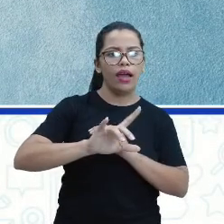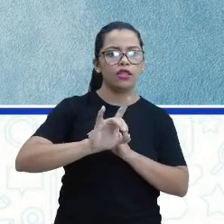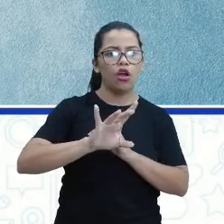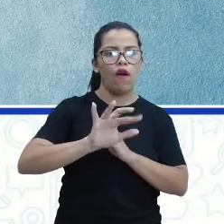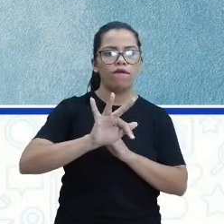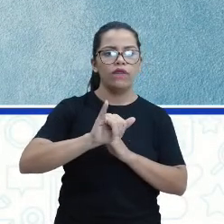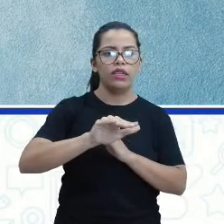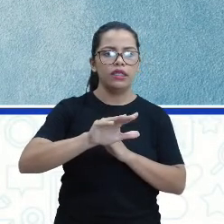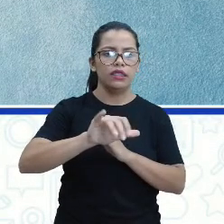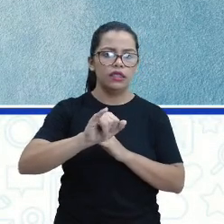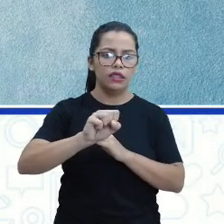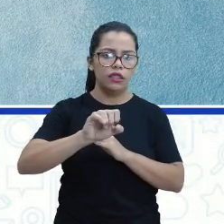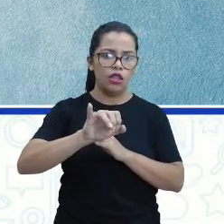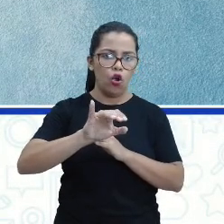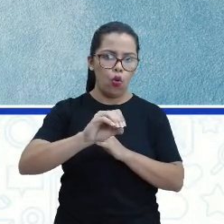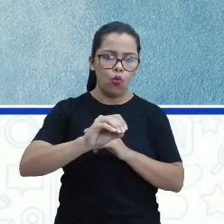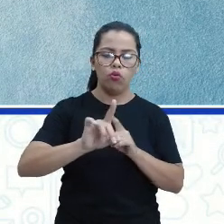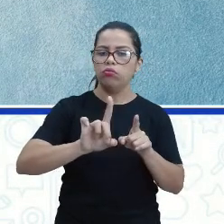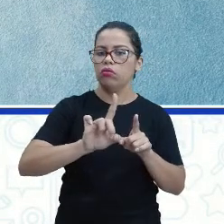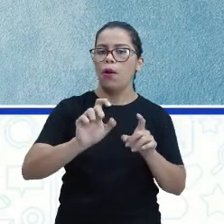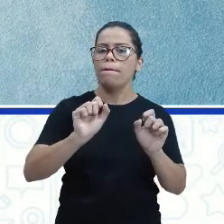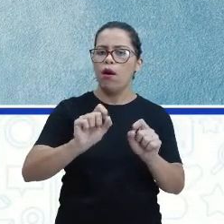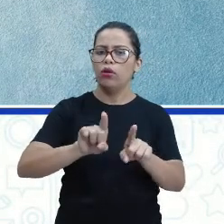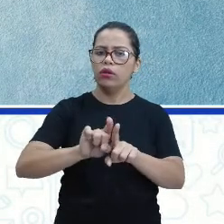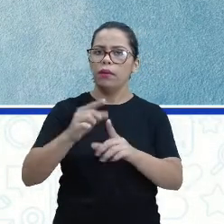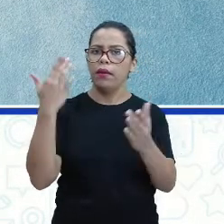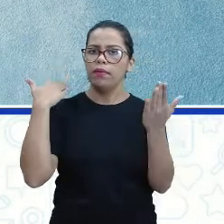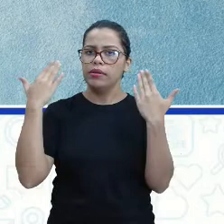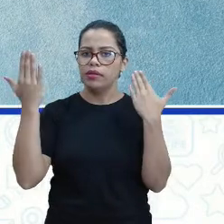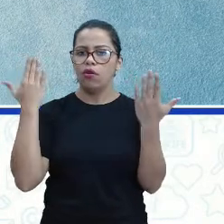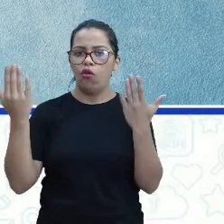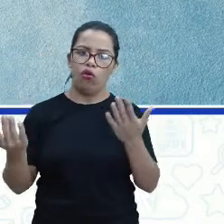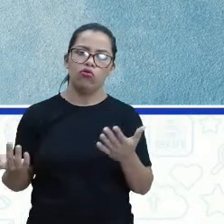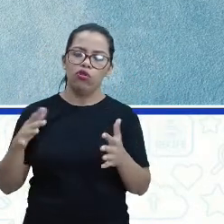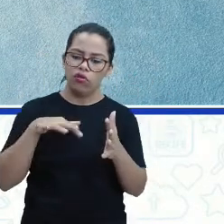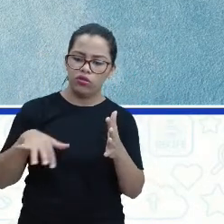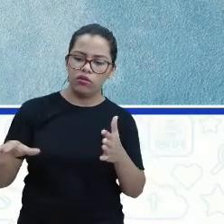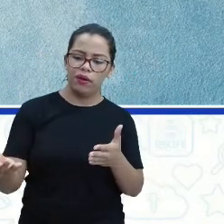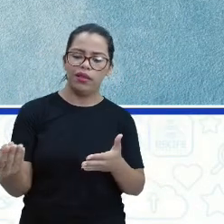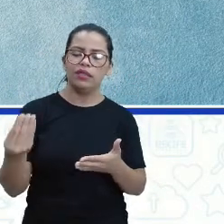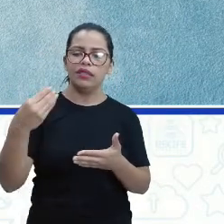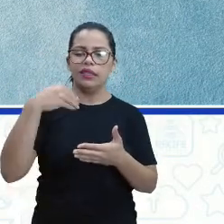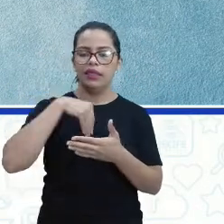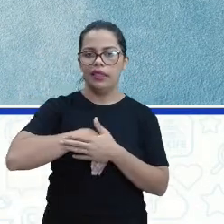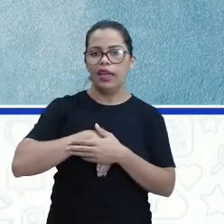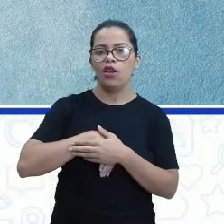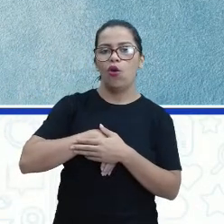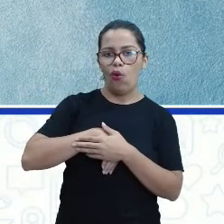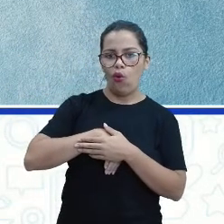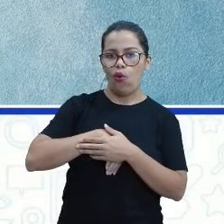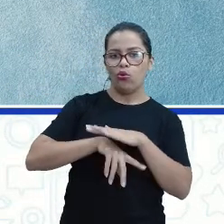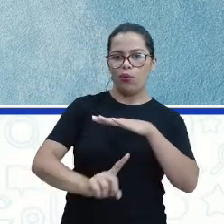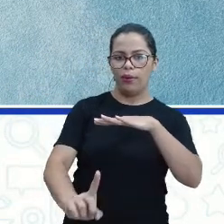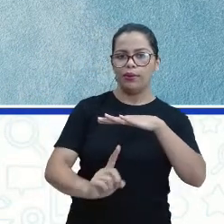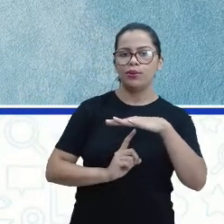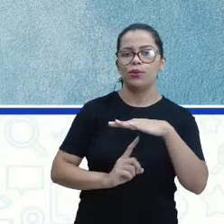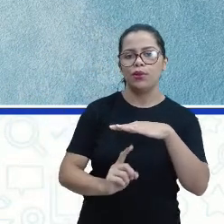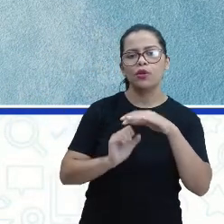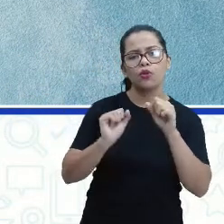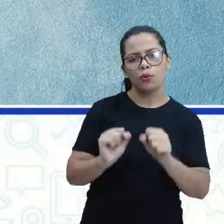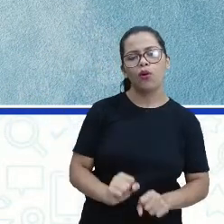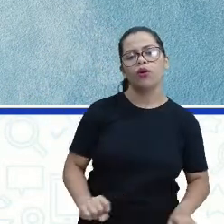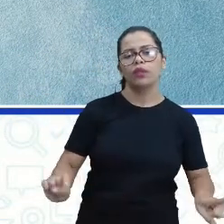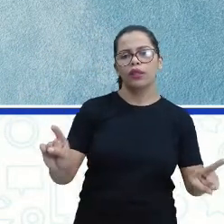psicológico. E o espaço psicológico é o espaço interior, é o ambiente interior de um personagem.